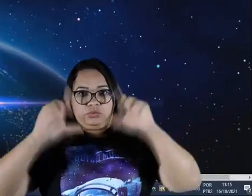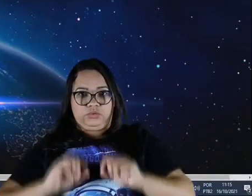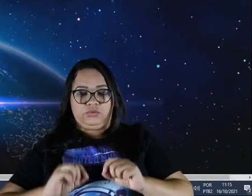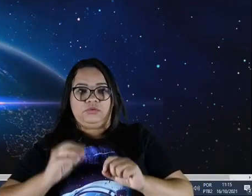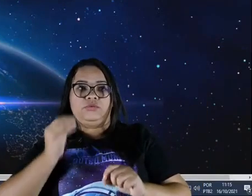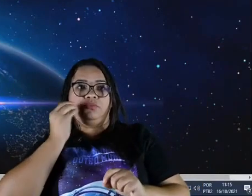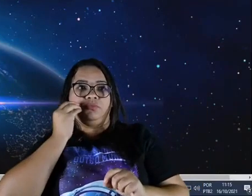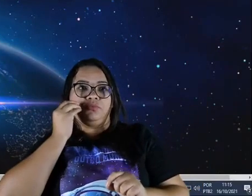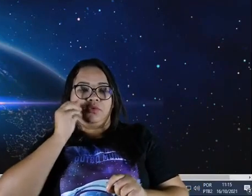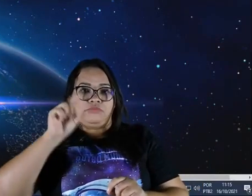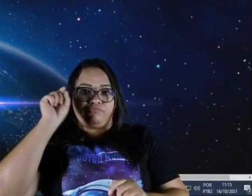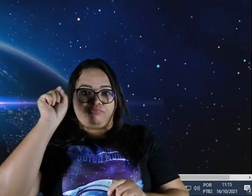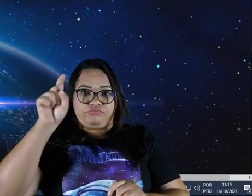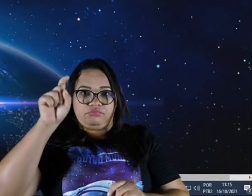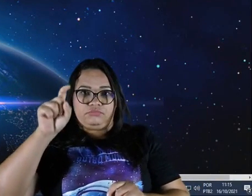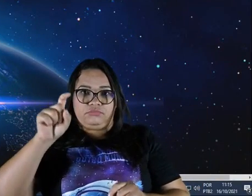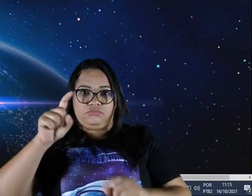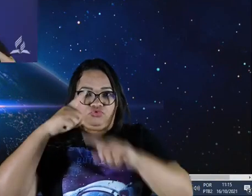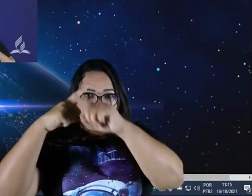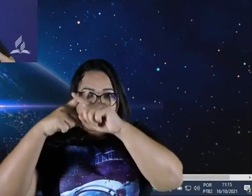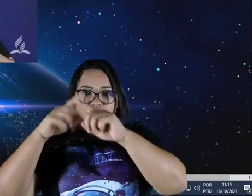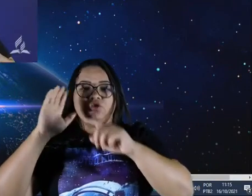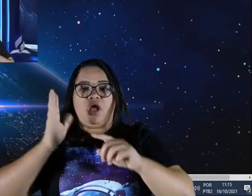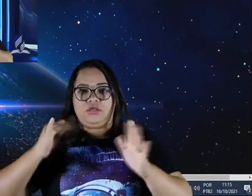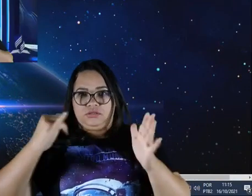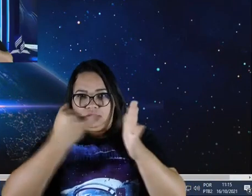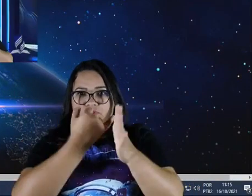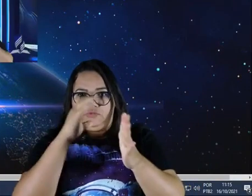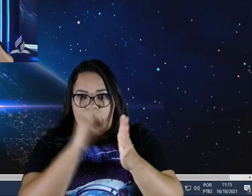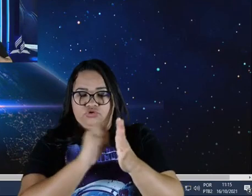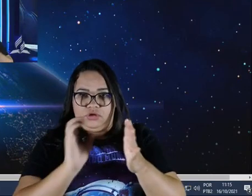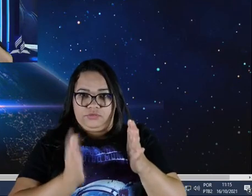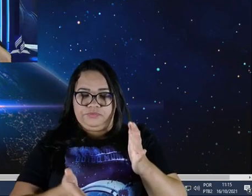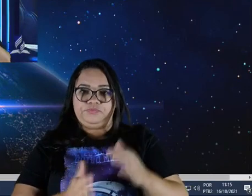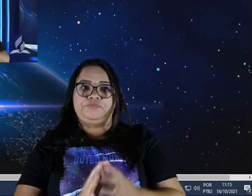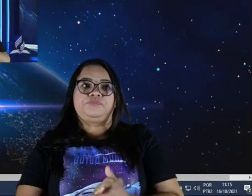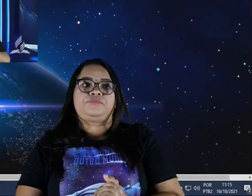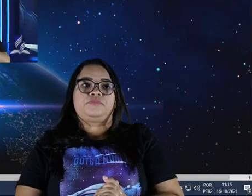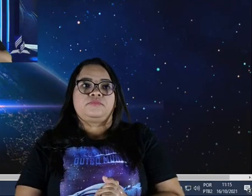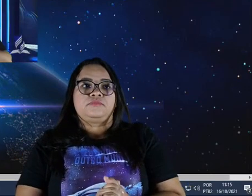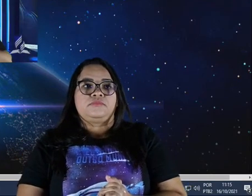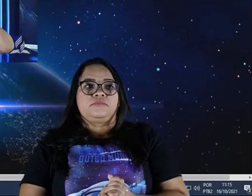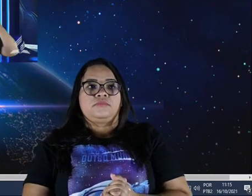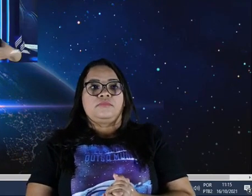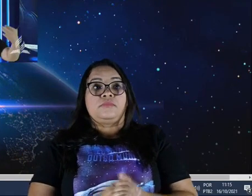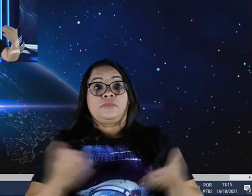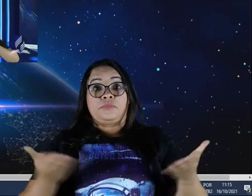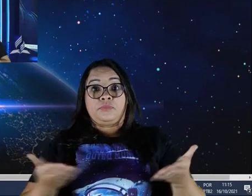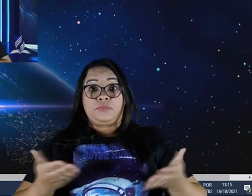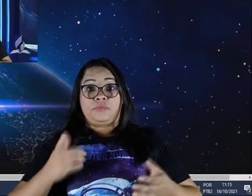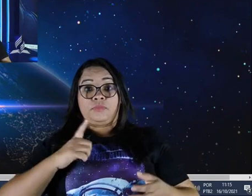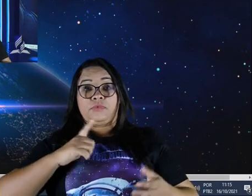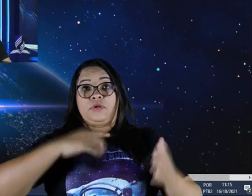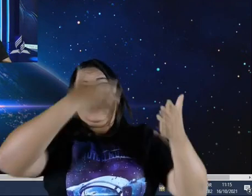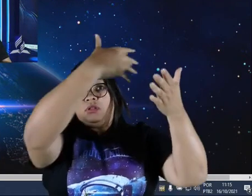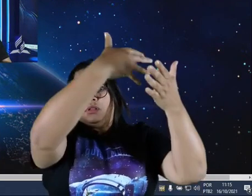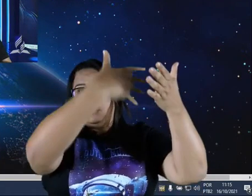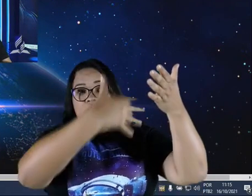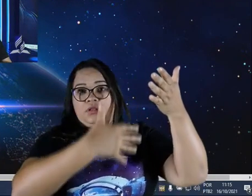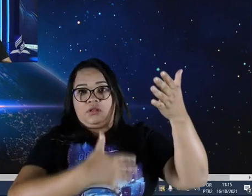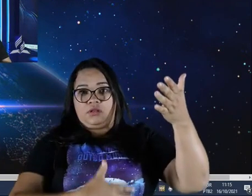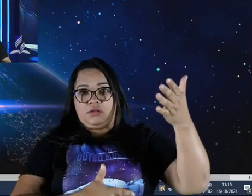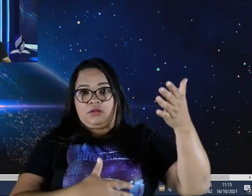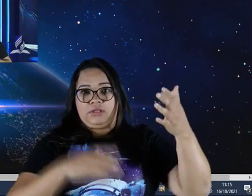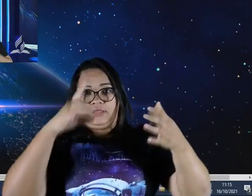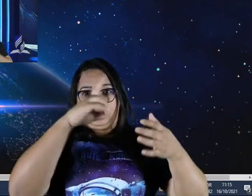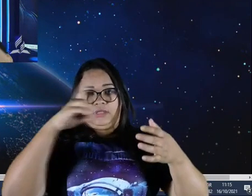gente lá no xizinho. Digamos que a gente já se inscreveu, ok? Você que já se inscreveu. E aí a gente tem a lista lá em cima, ó, lá no canto